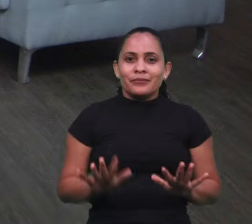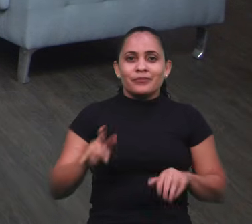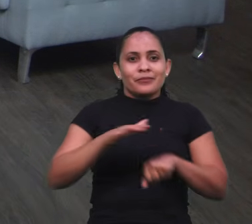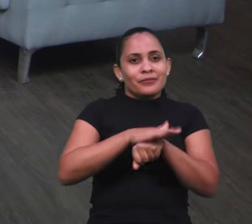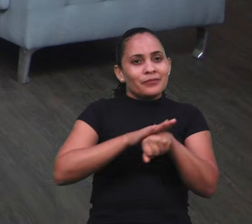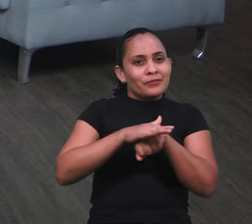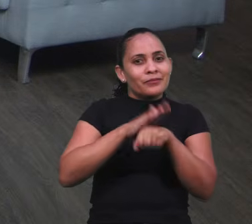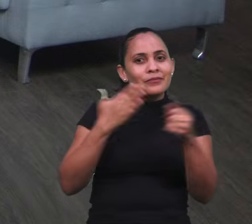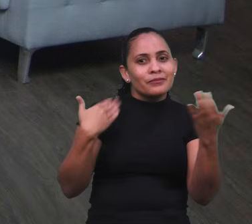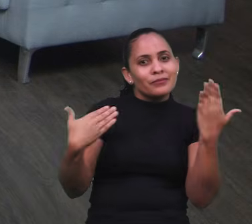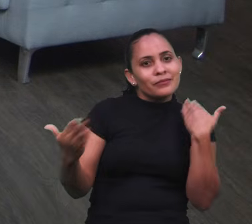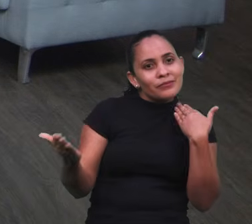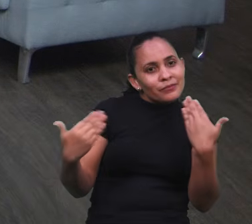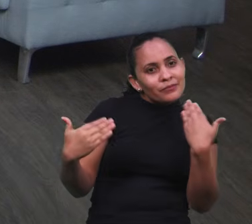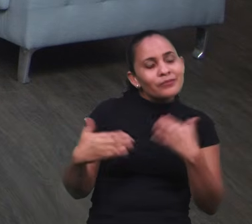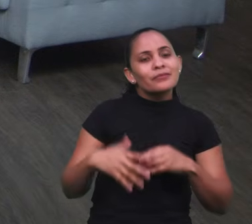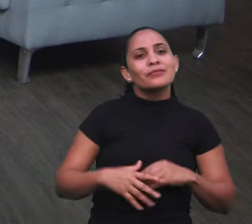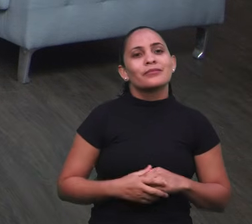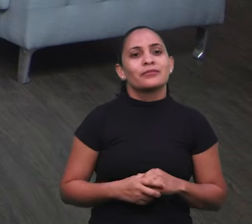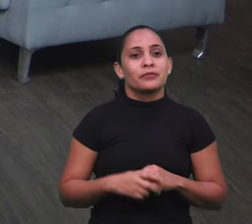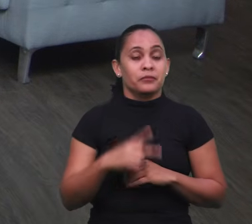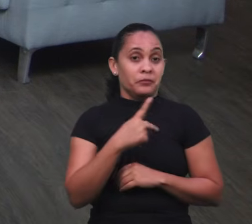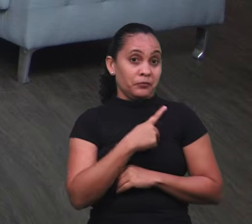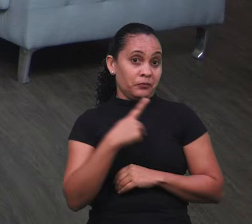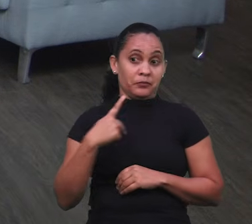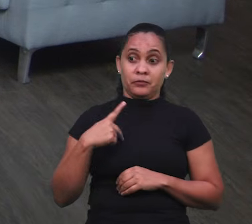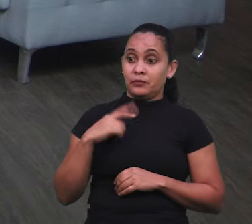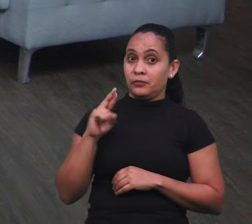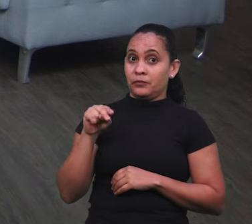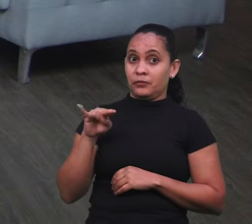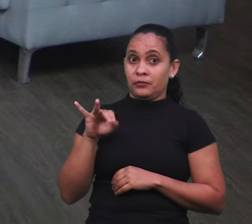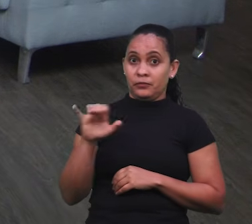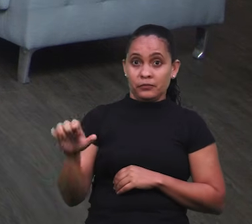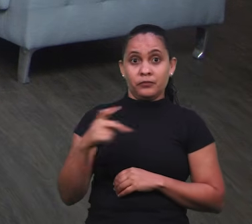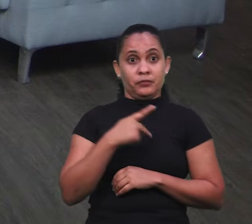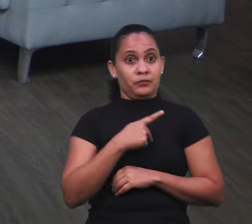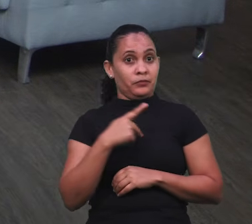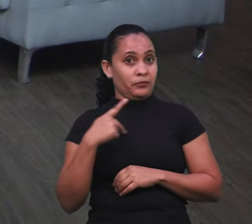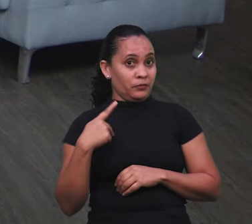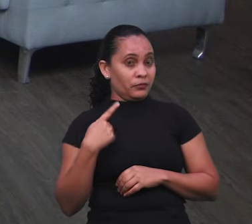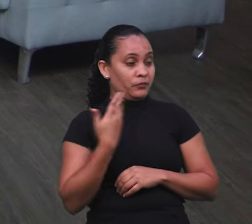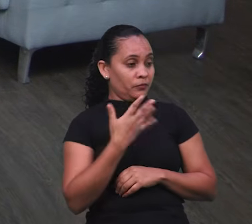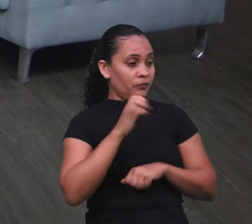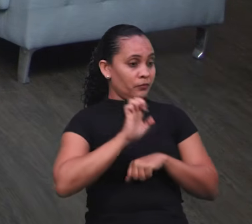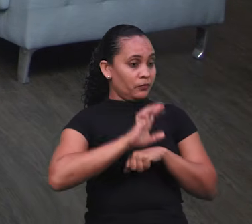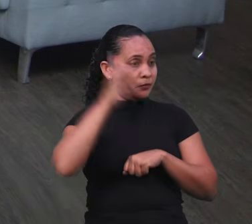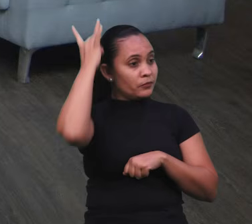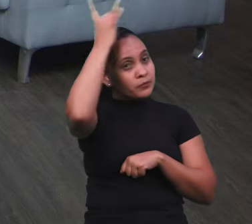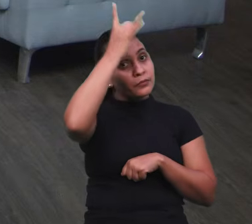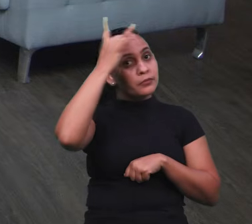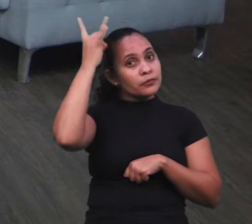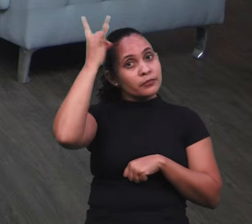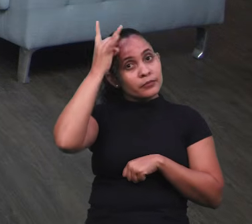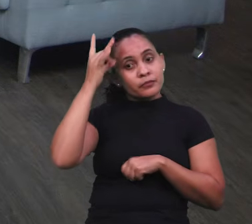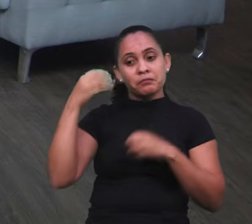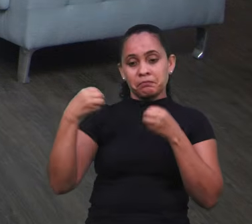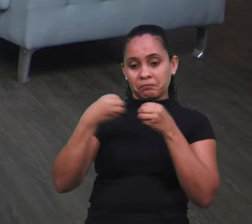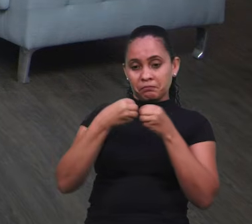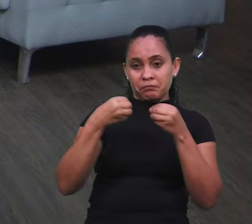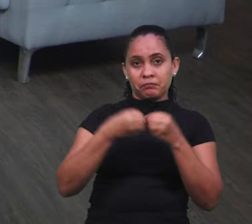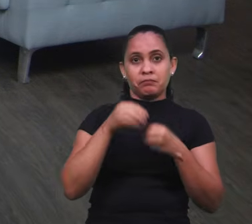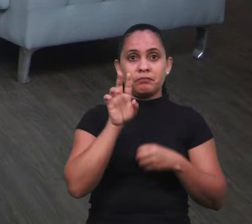benção, né, conversar com os senhores que estão conosco aqui, o pastor Roniel e o pastor Edson, que são do estado do Espírito